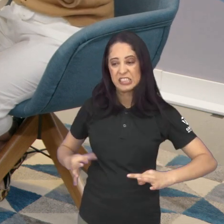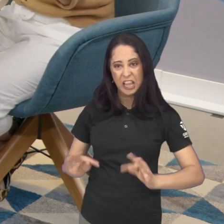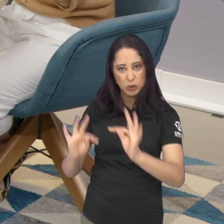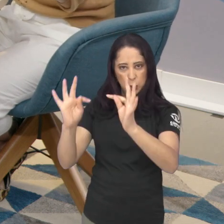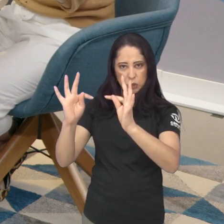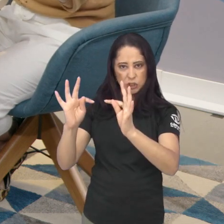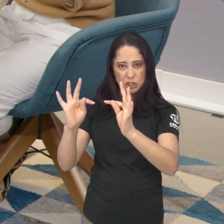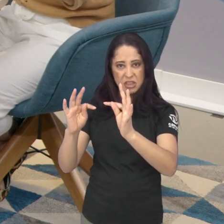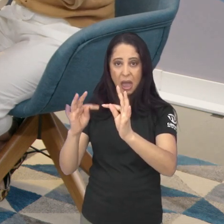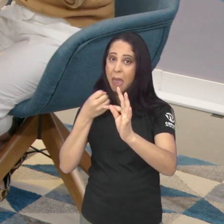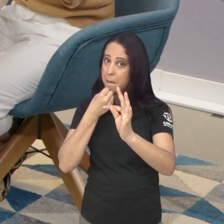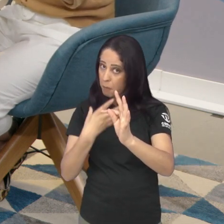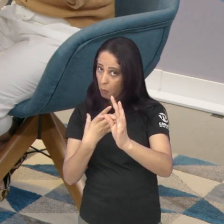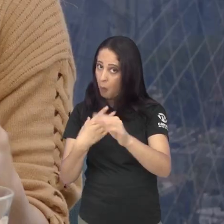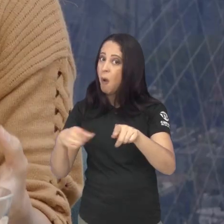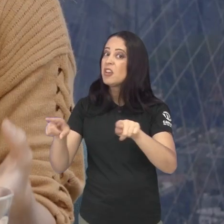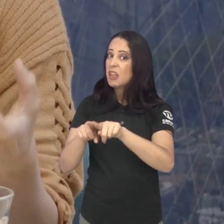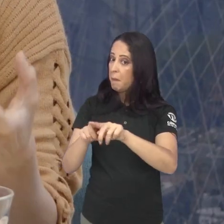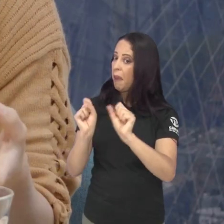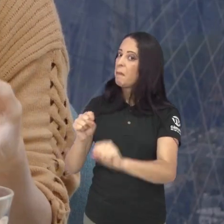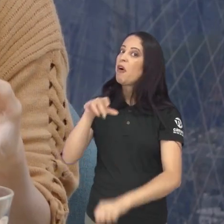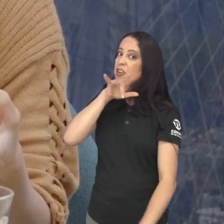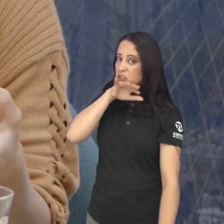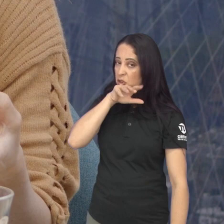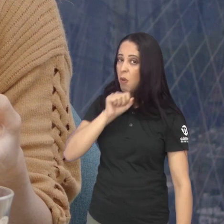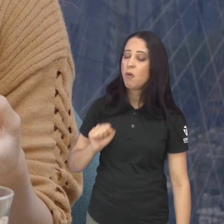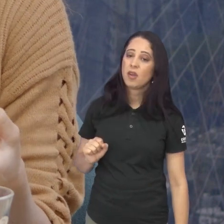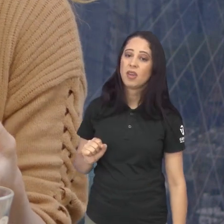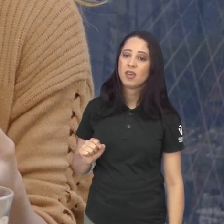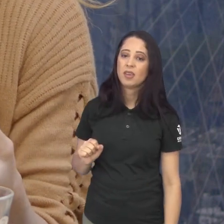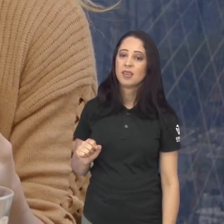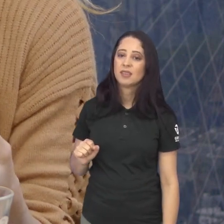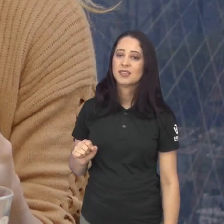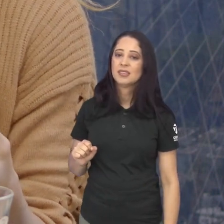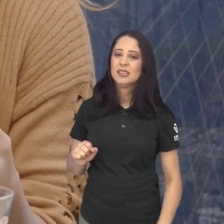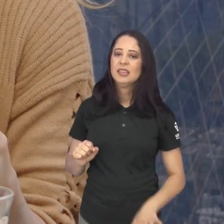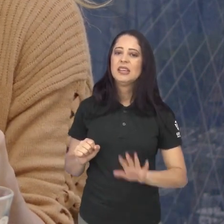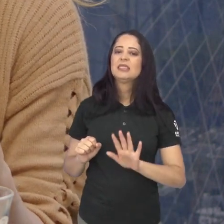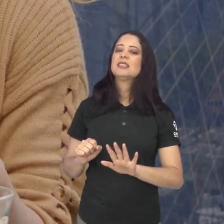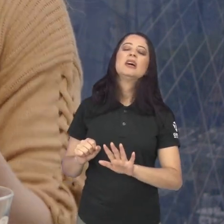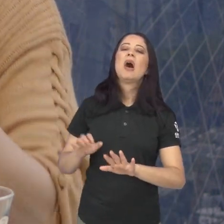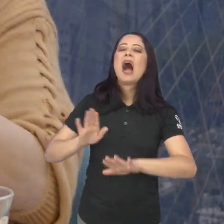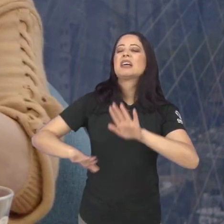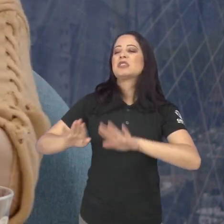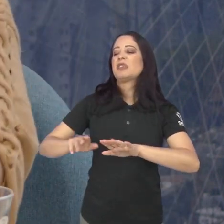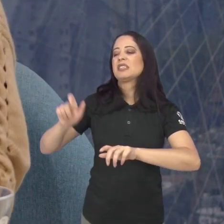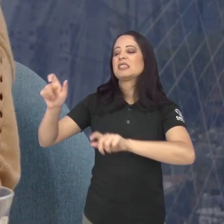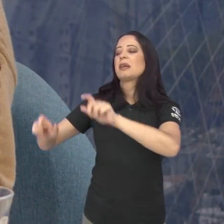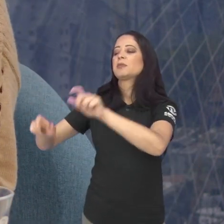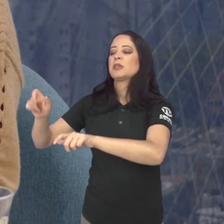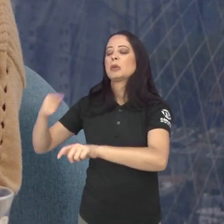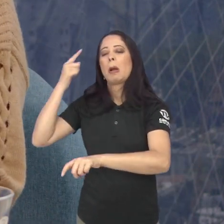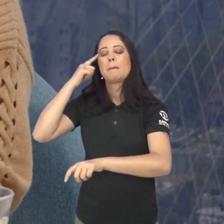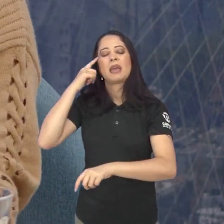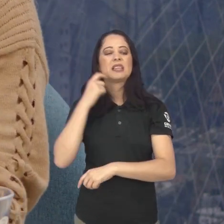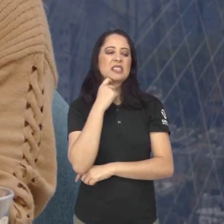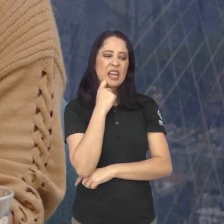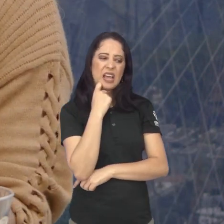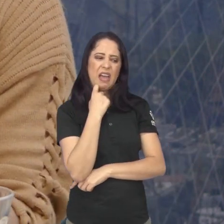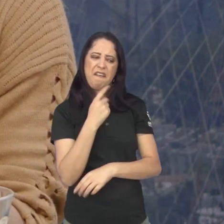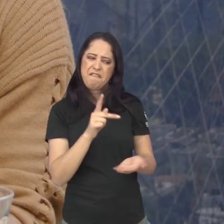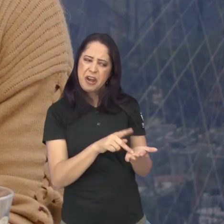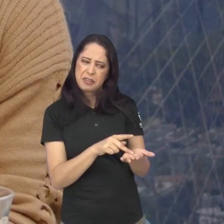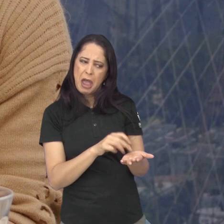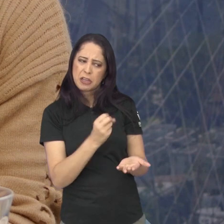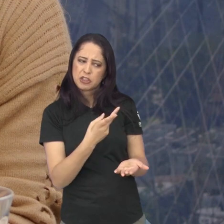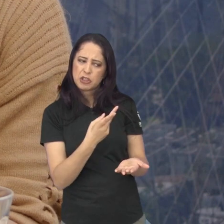boas e coisas ruins. E tem muita gente que não tem como saber, poxa, mas será que isso é sério mesmo? Ou estão querendo me enganar? Então a